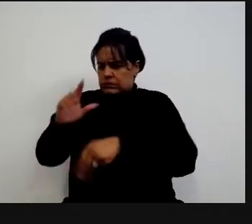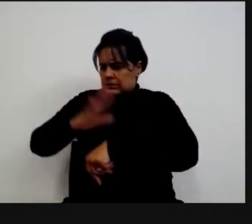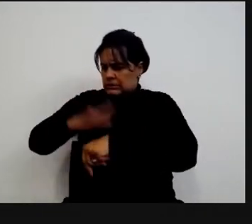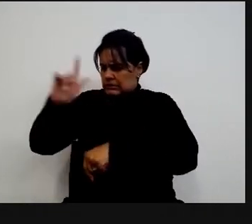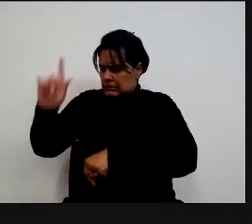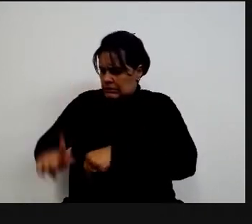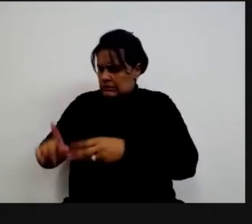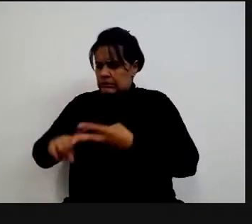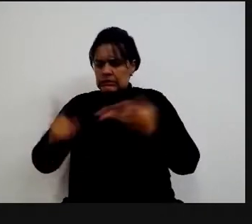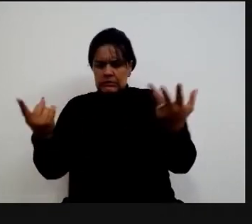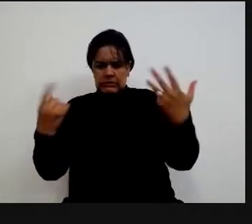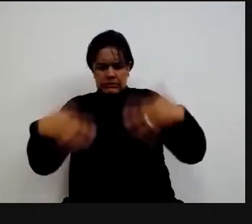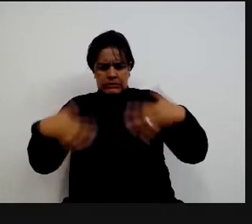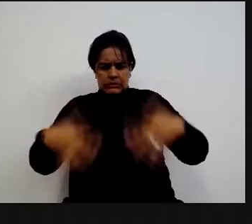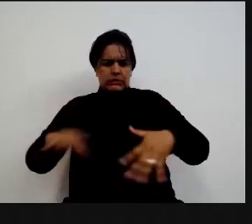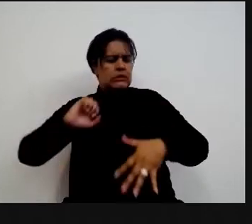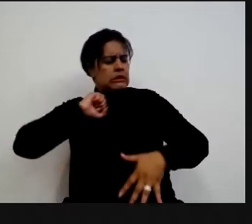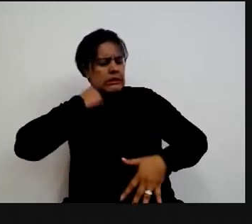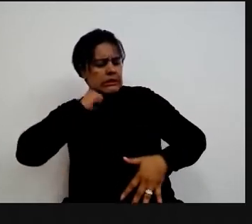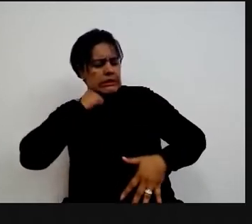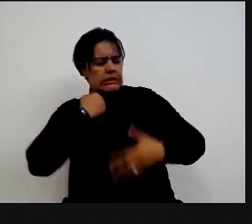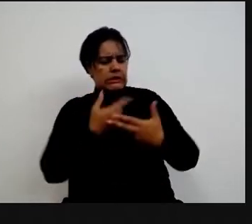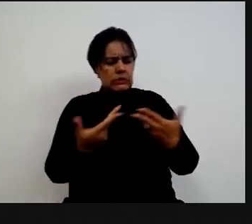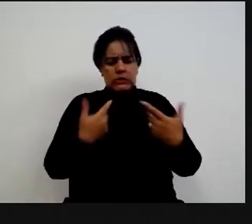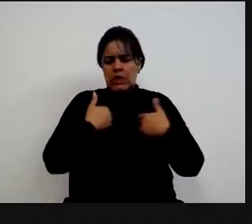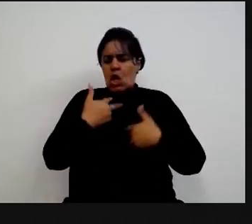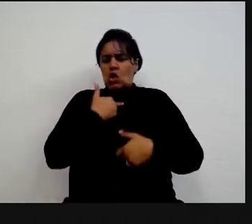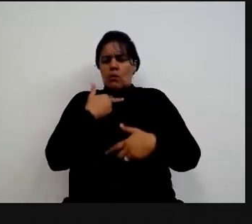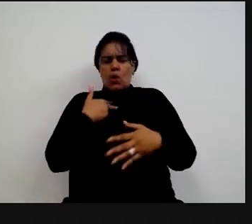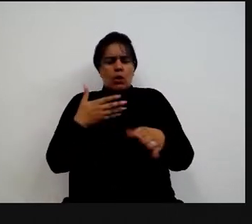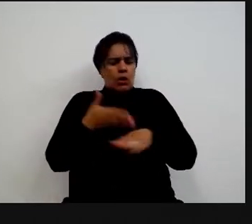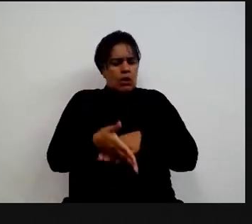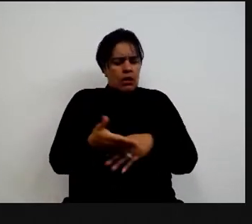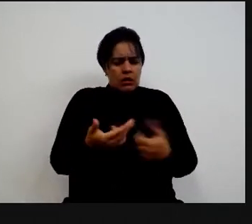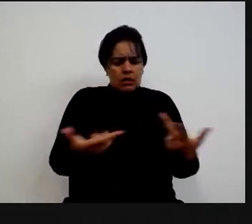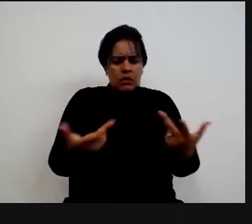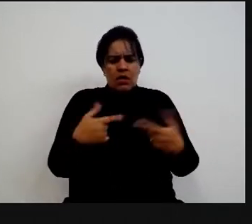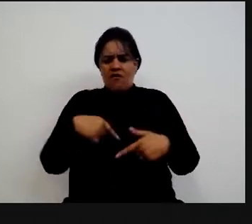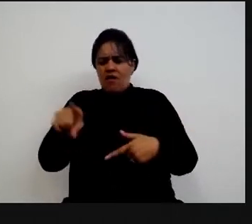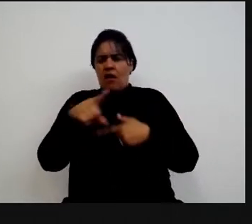de estresse, né, gerenciamento de não poder participar de enterros, né,